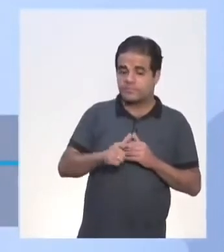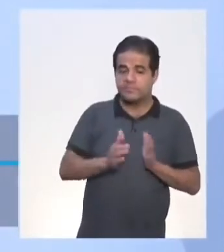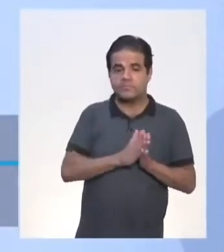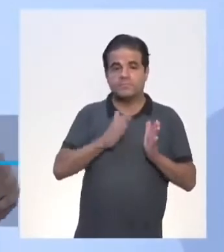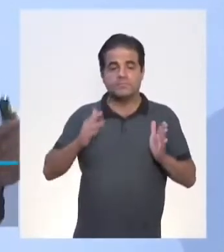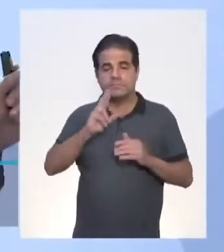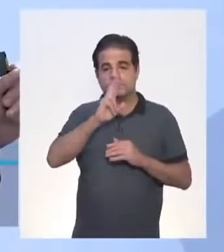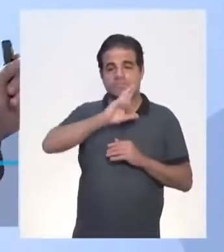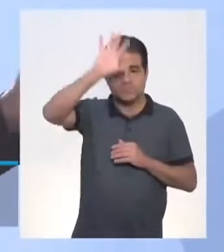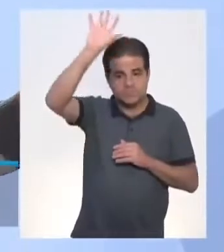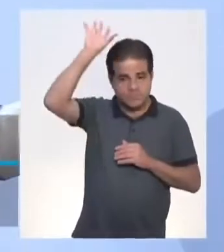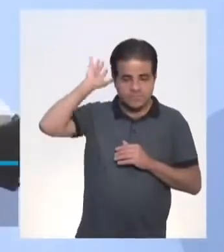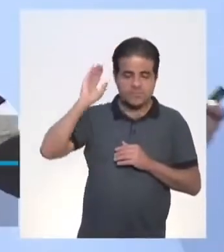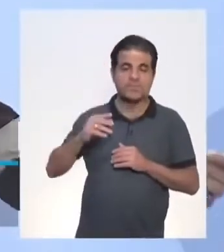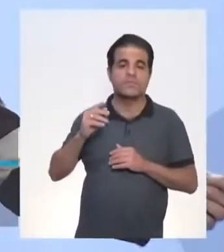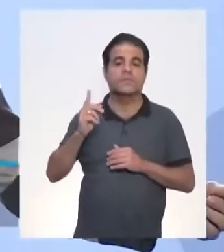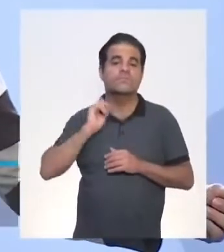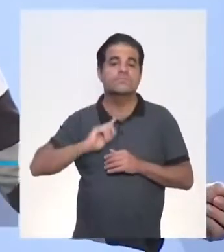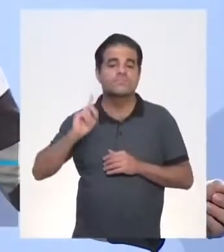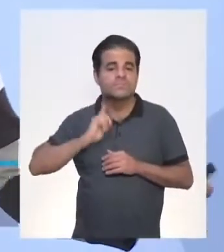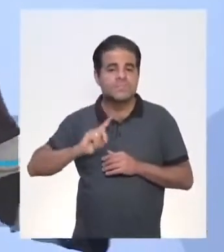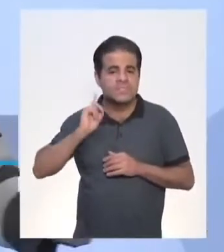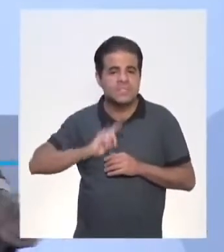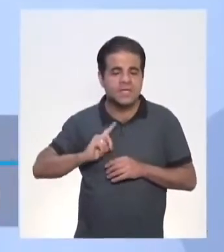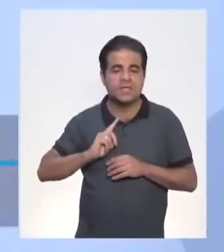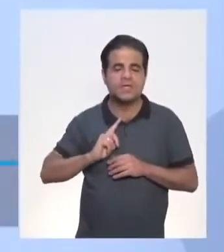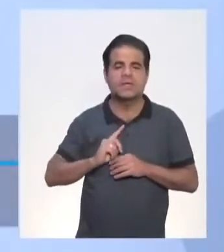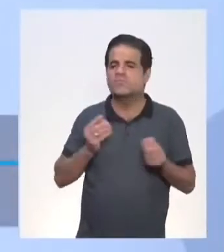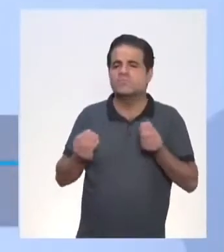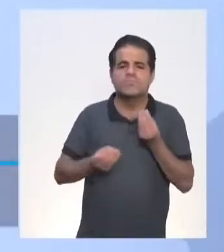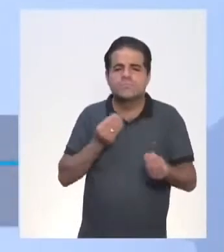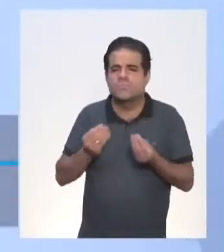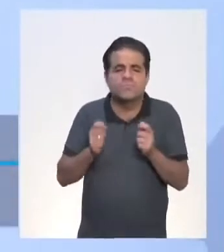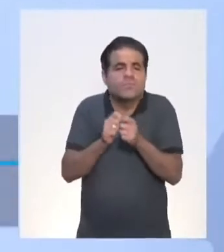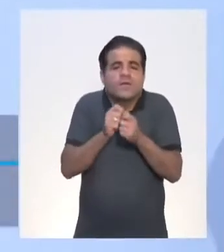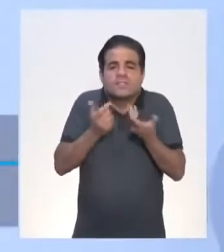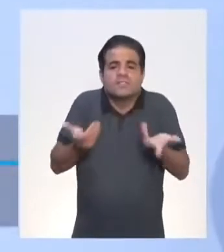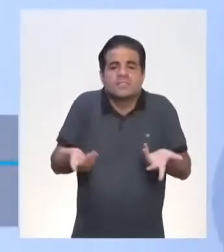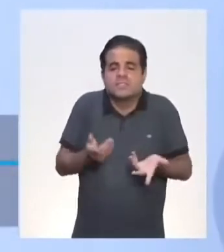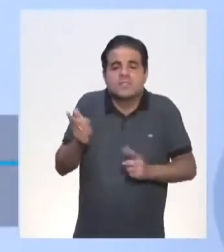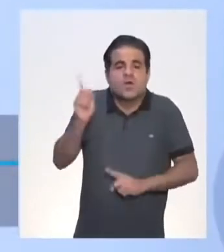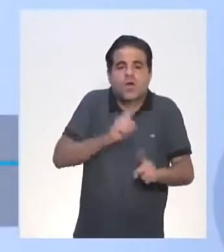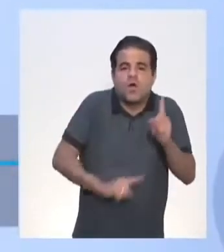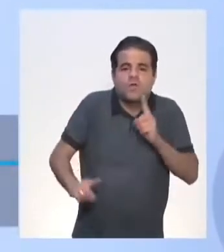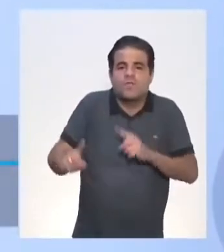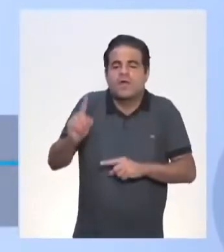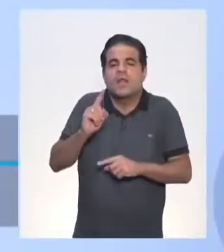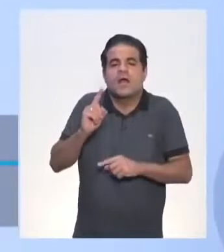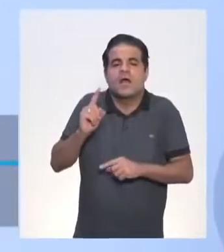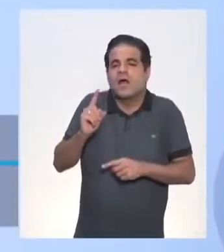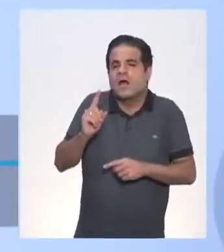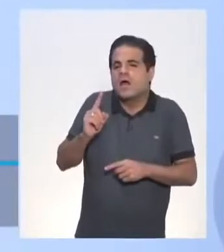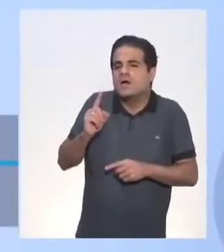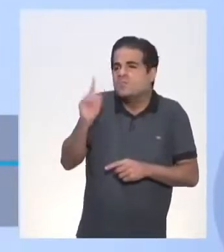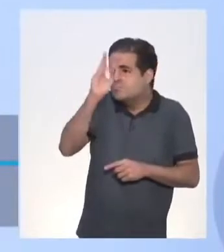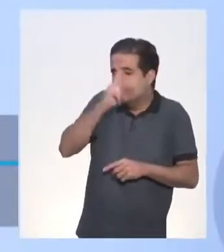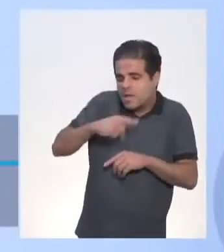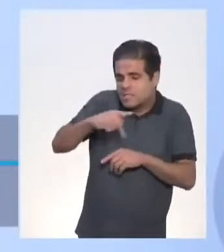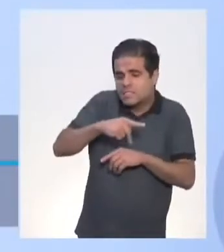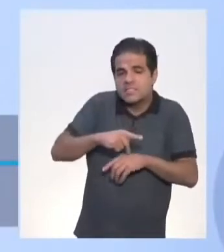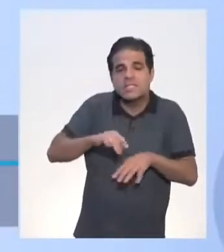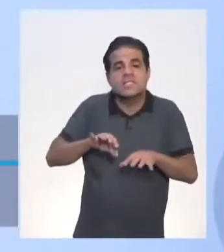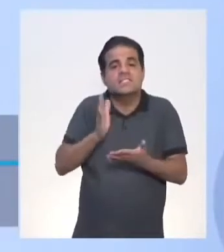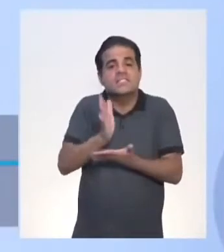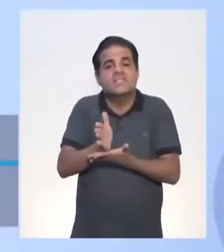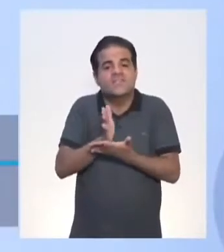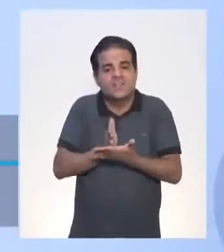oligarquia republicana mineira. Como é que eles faziam para poder governar o país, prof? Eles se dividiam no